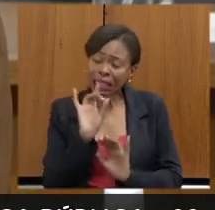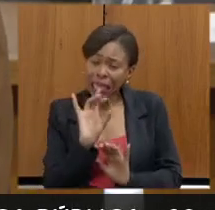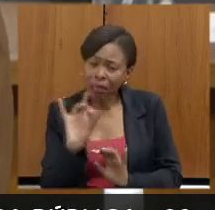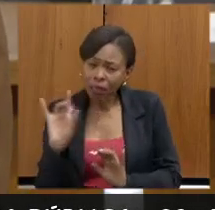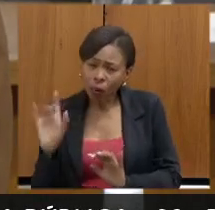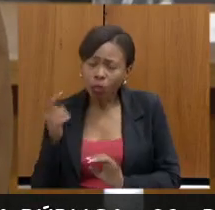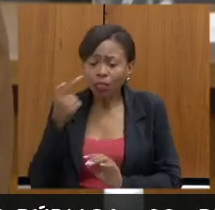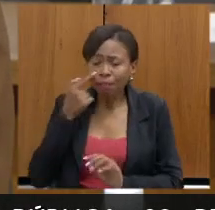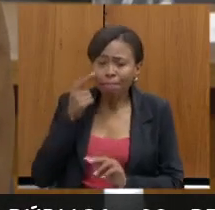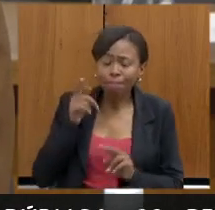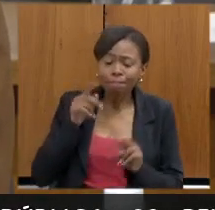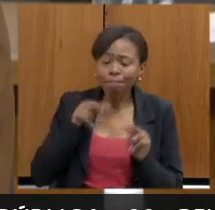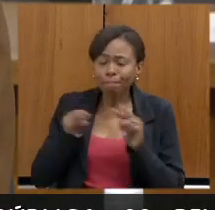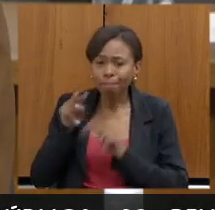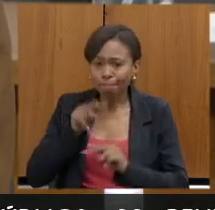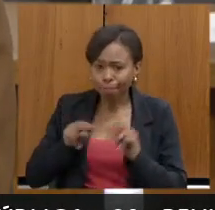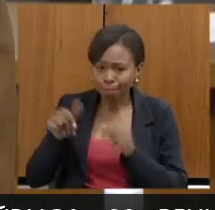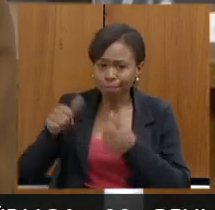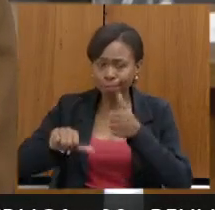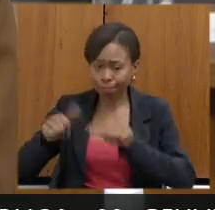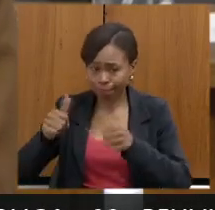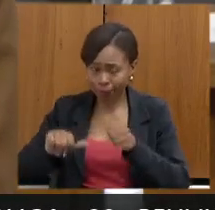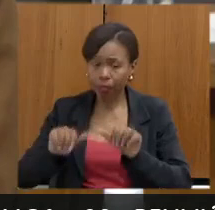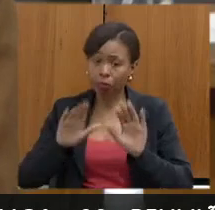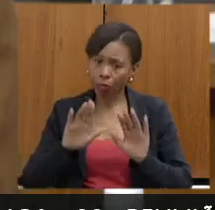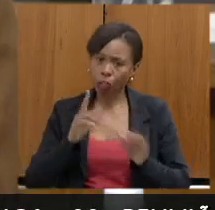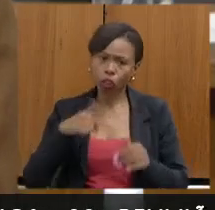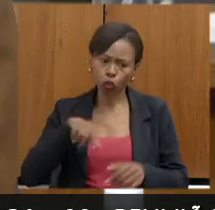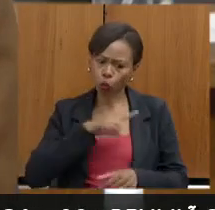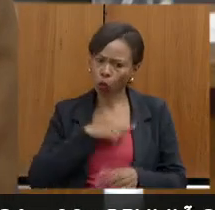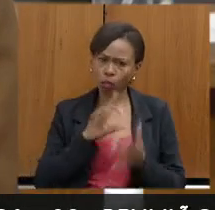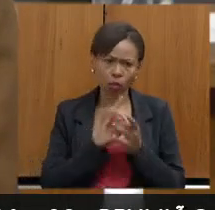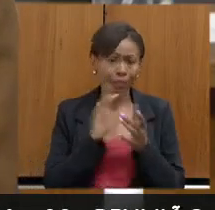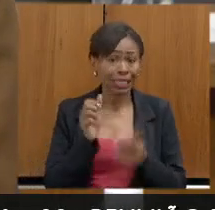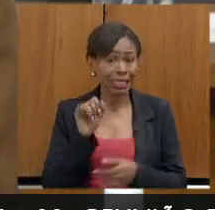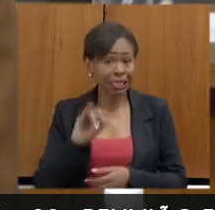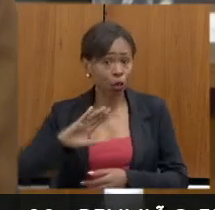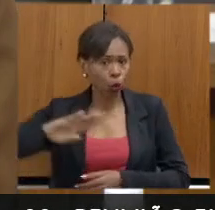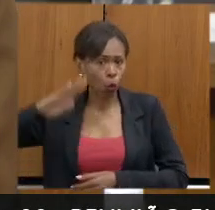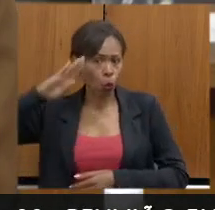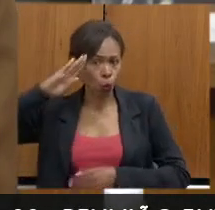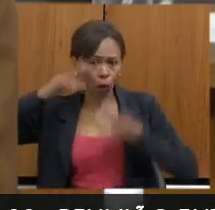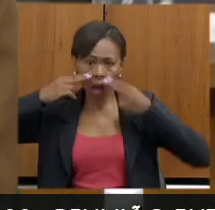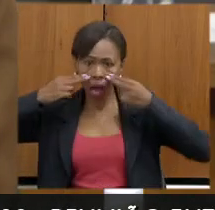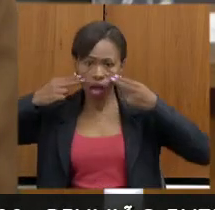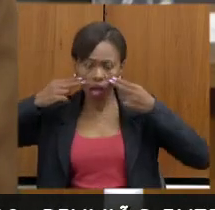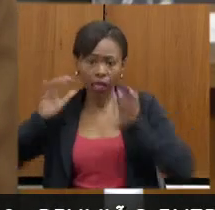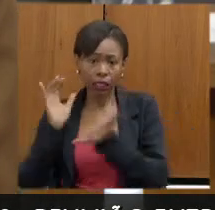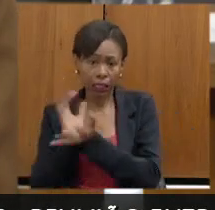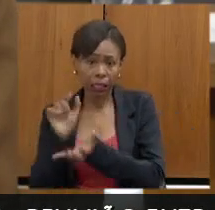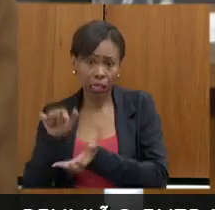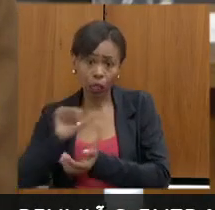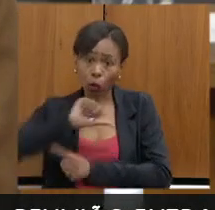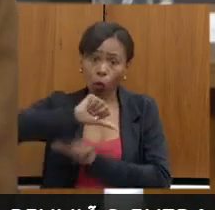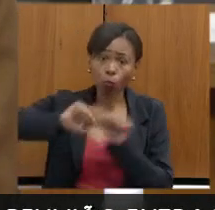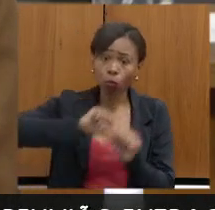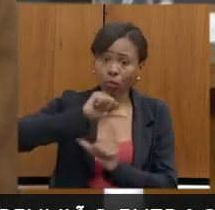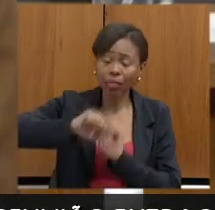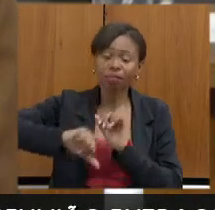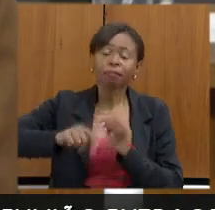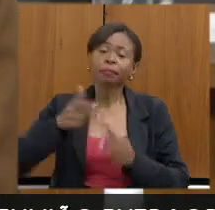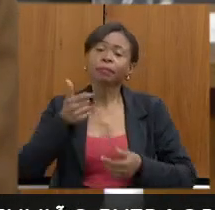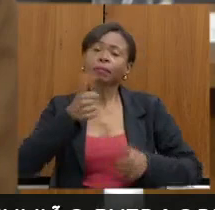nossa nossa fala nem sentir nós estamos à disposição esse o exército mudar a interpretação a tentação da fiscalização